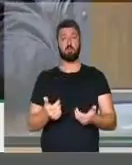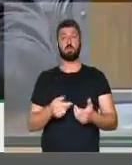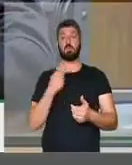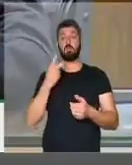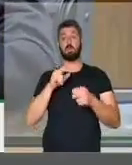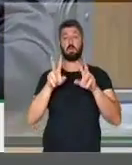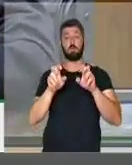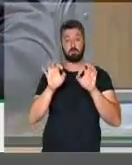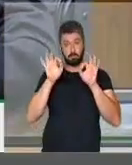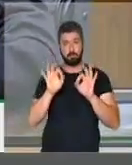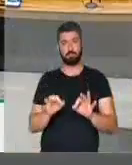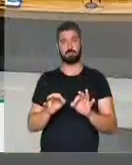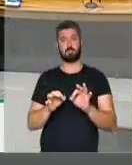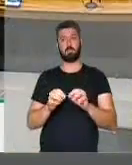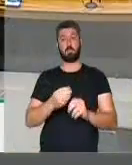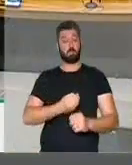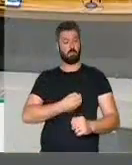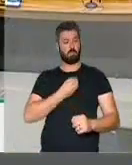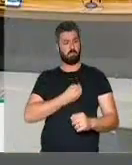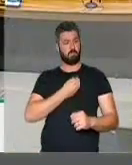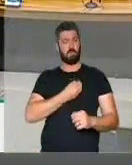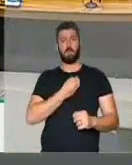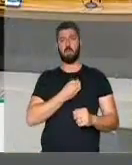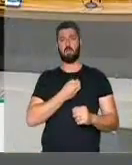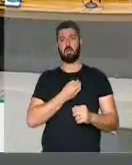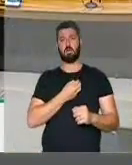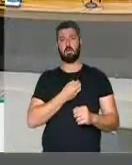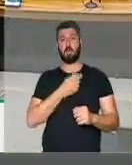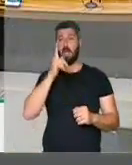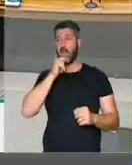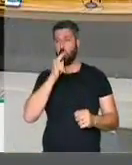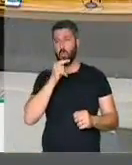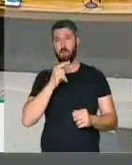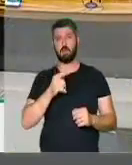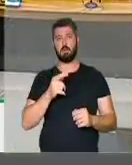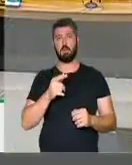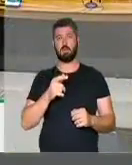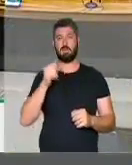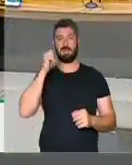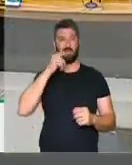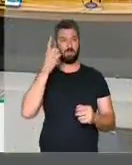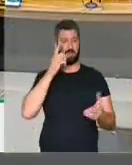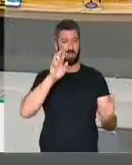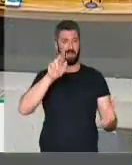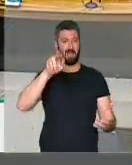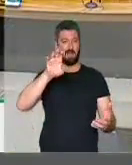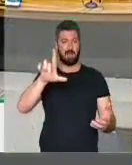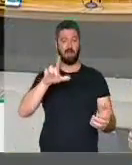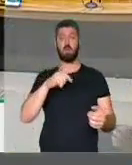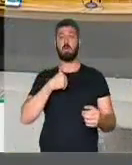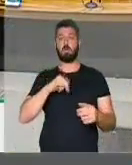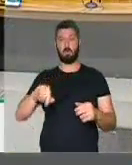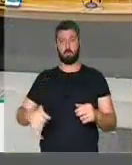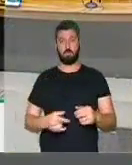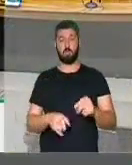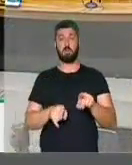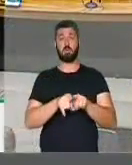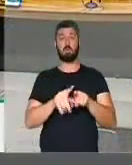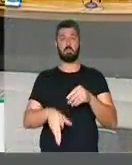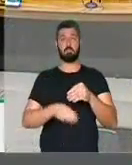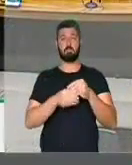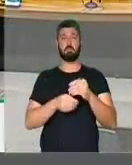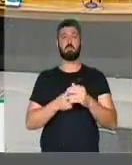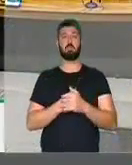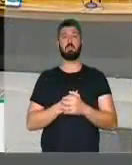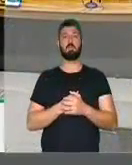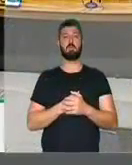falar exatamente sobre vida, sobre água. A deputada Raquel falou aqui, eu quero aproveitar também para